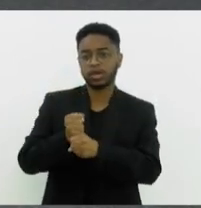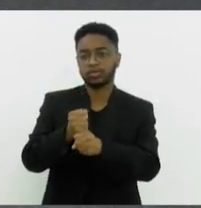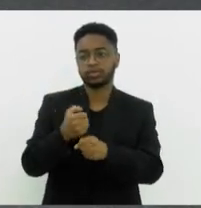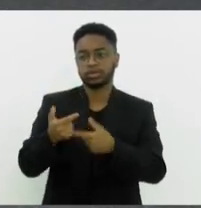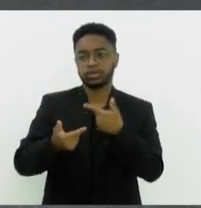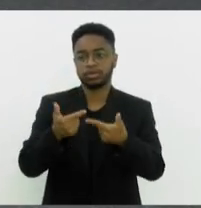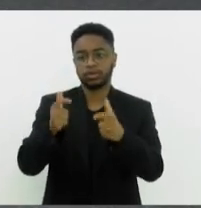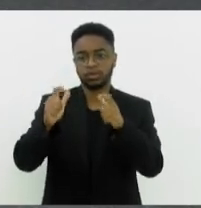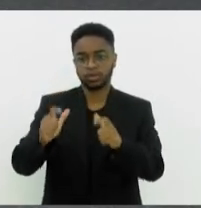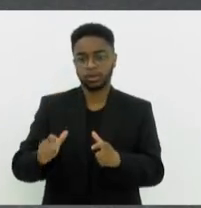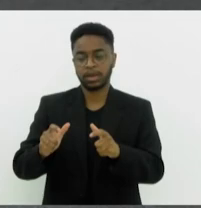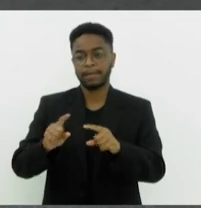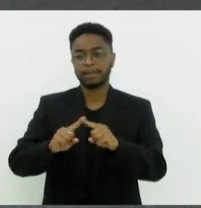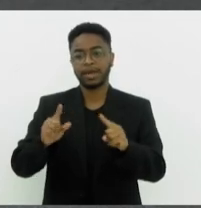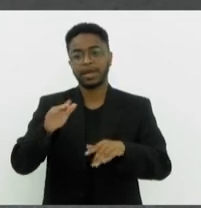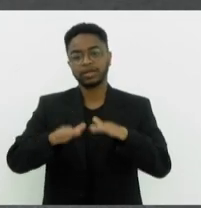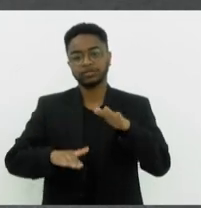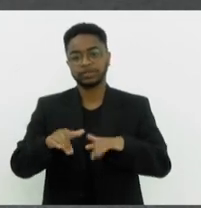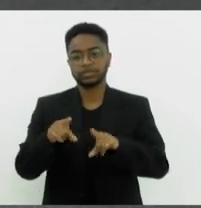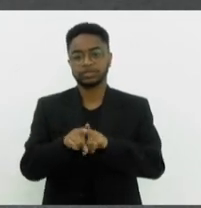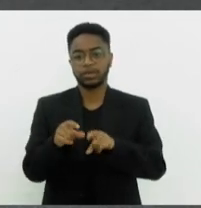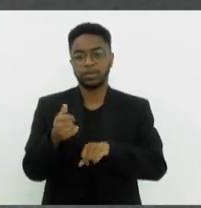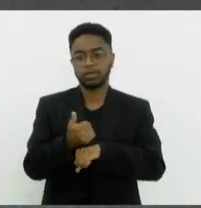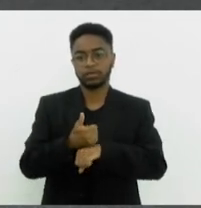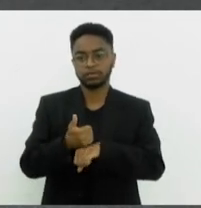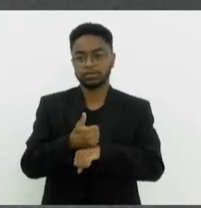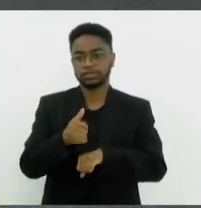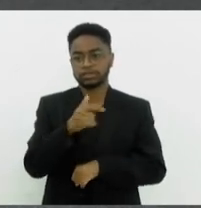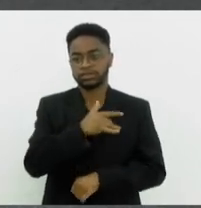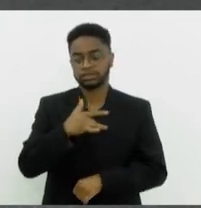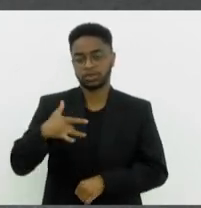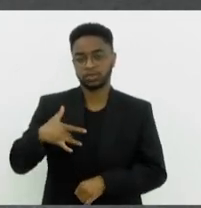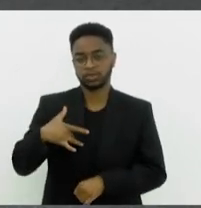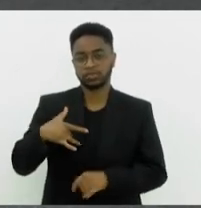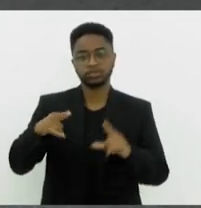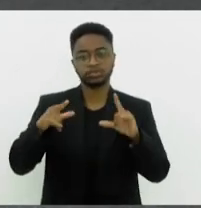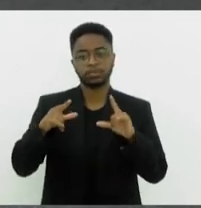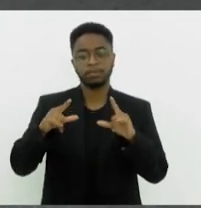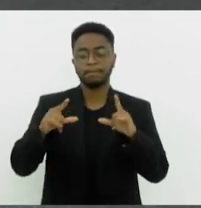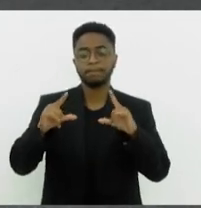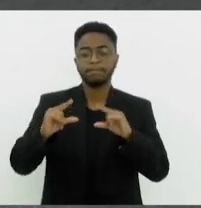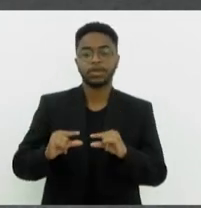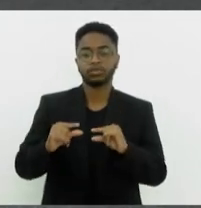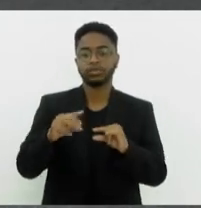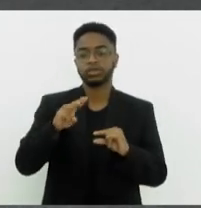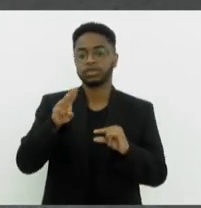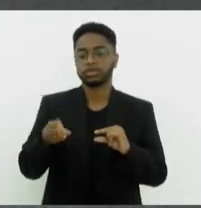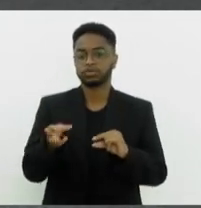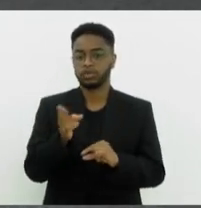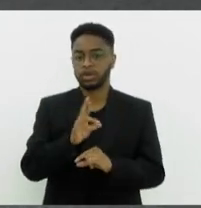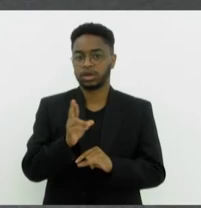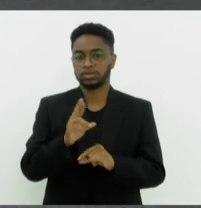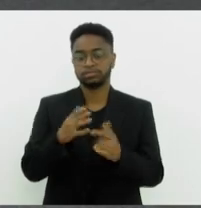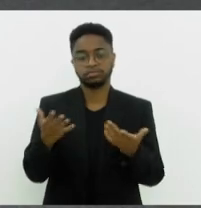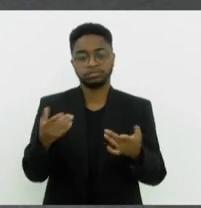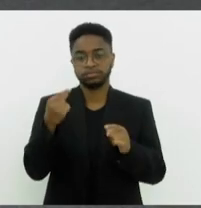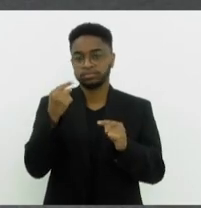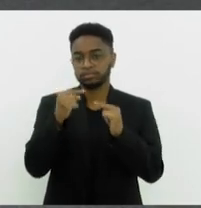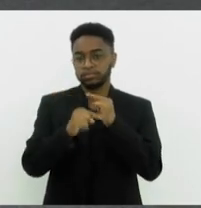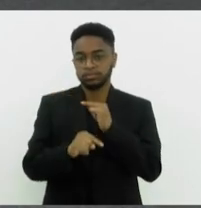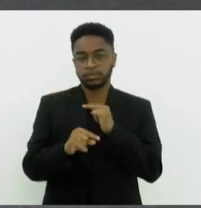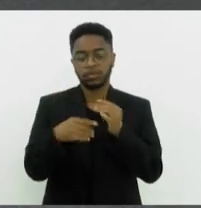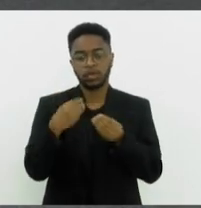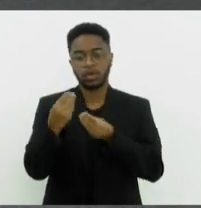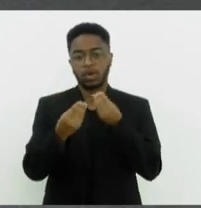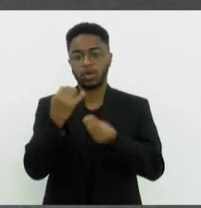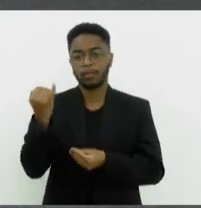muitas vezes um profissional da saúde é inferior a R$ 3.000. Isso não é condizente com a